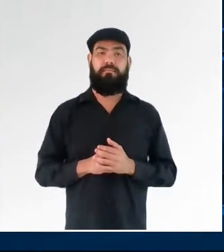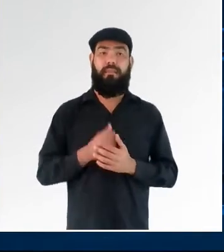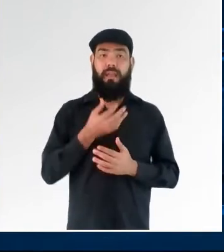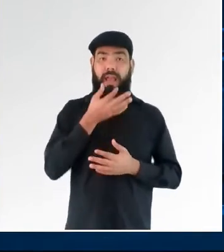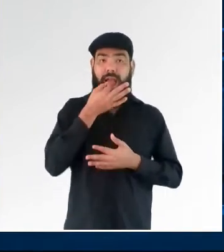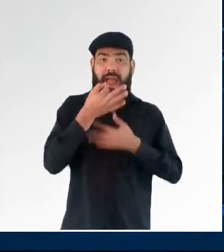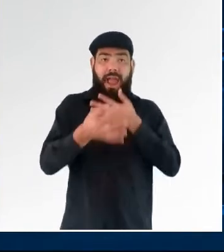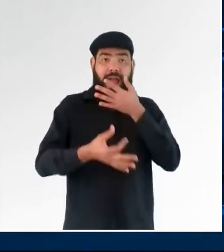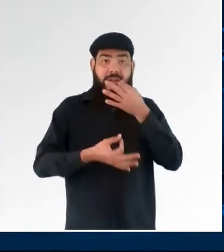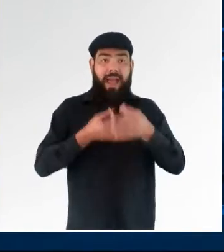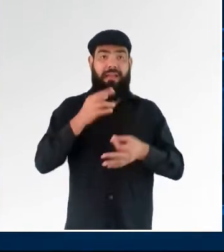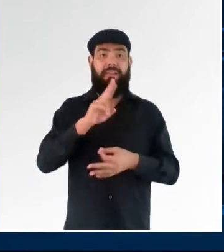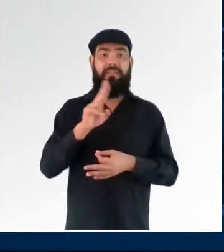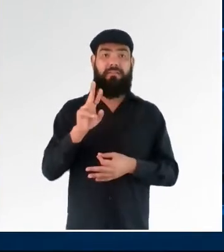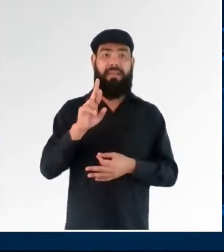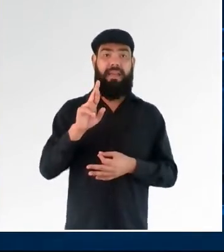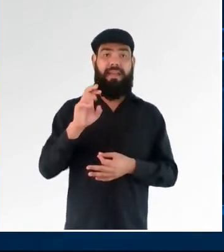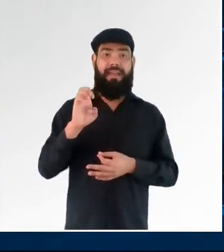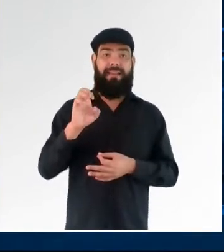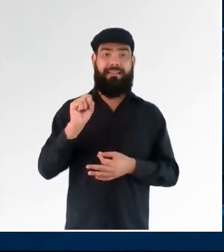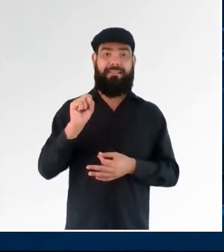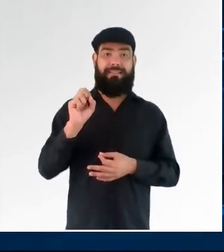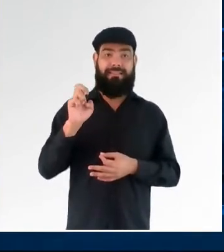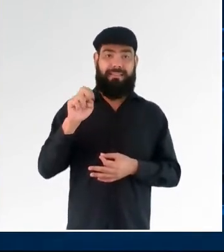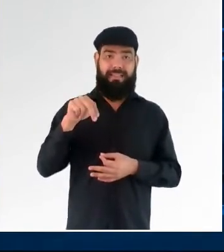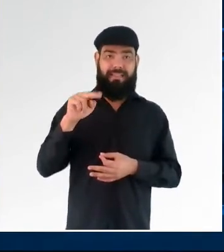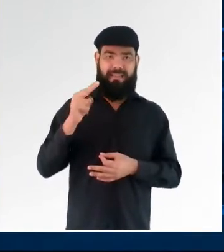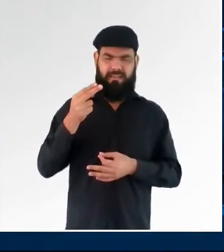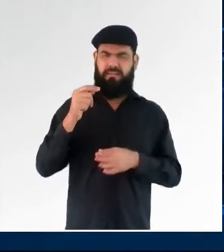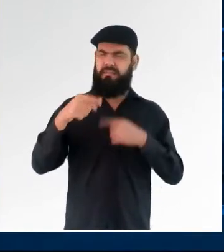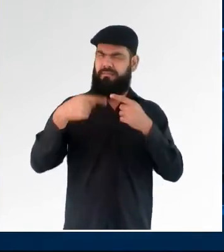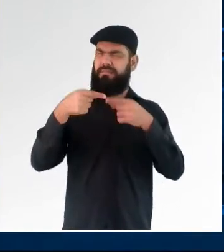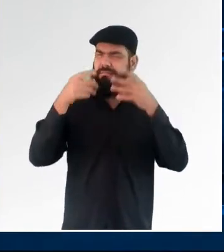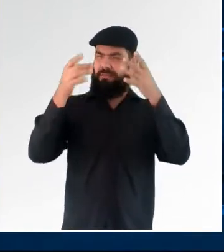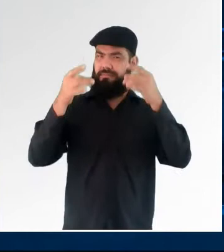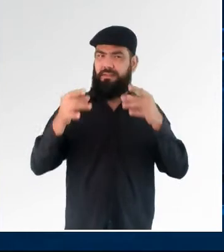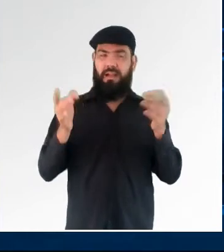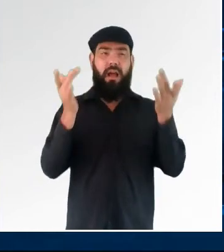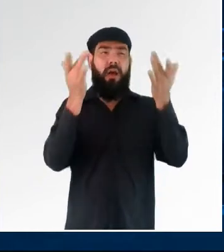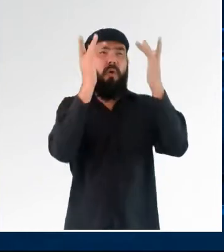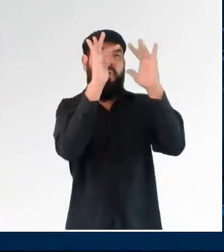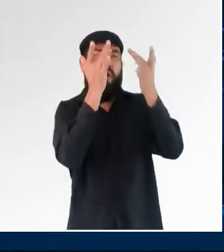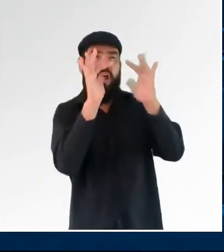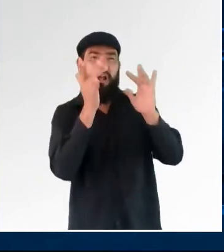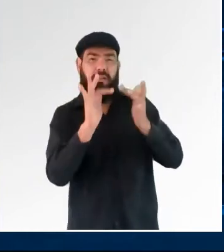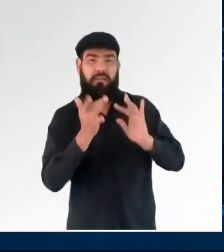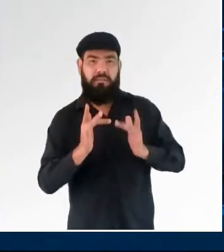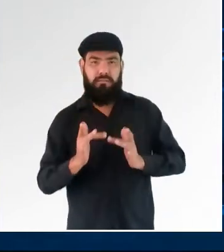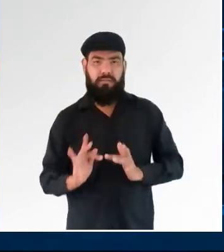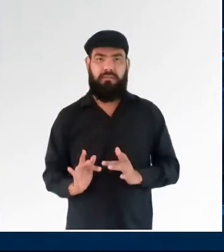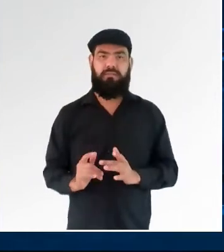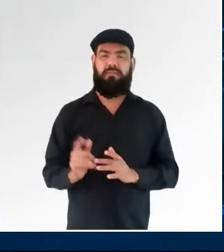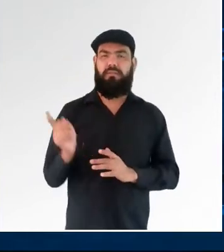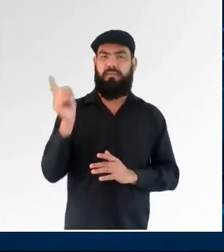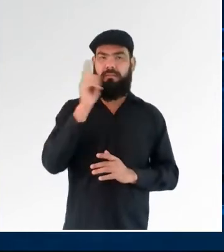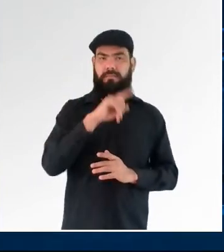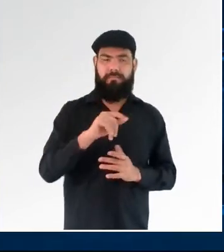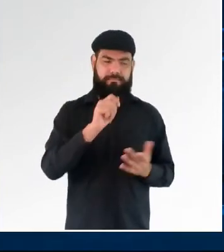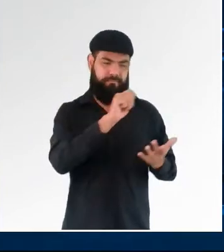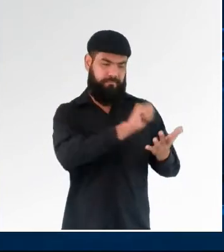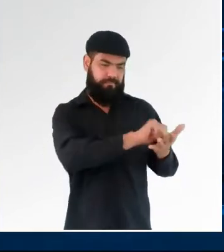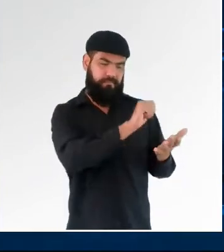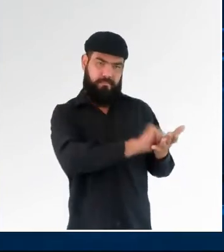daqui a pouquinho também sobre resenha. Vai contextualizar, né, o escrito, o